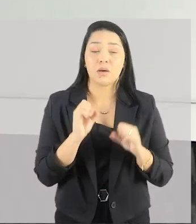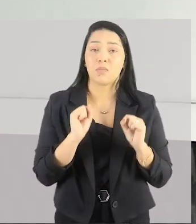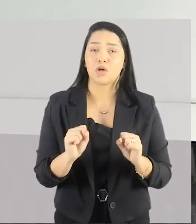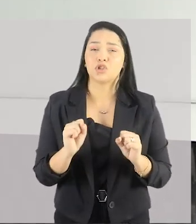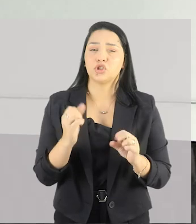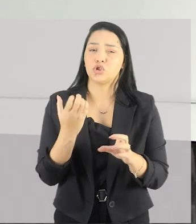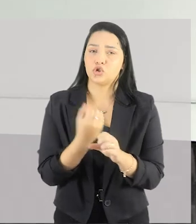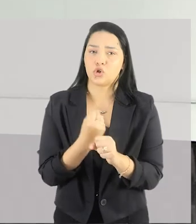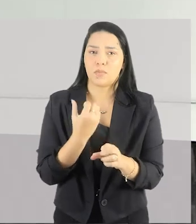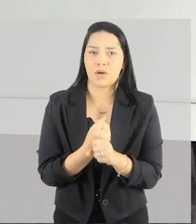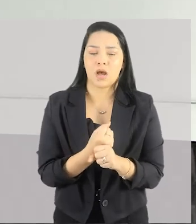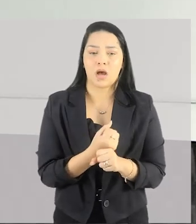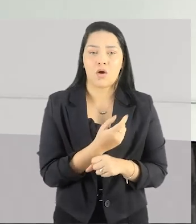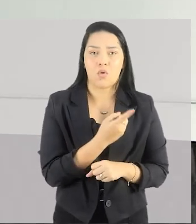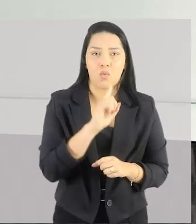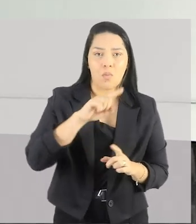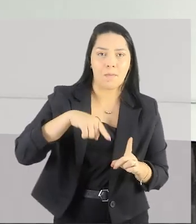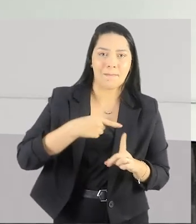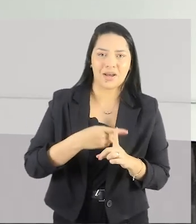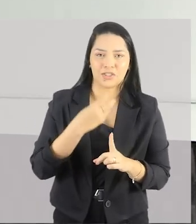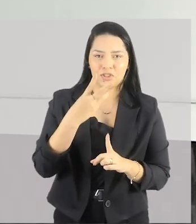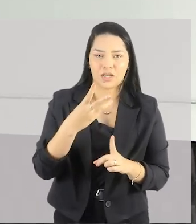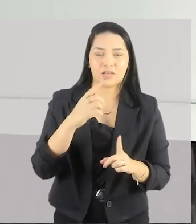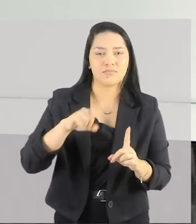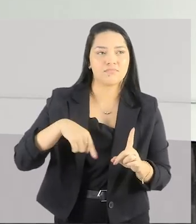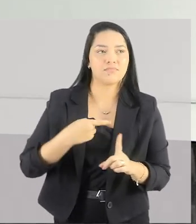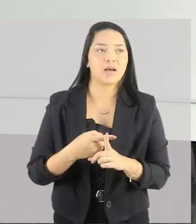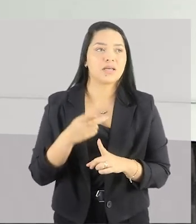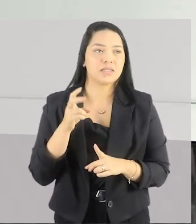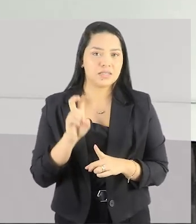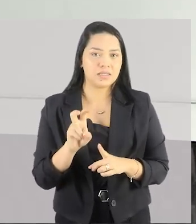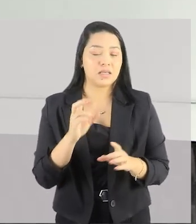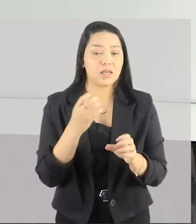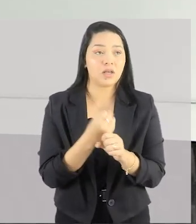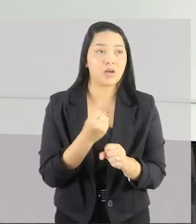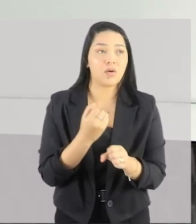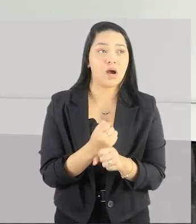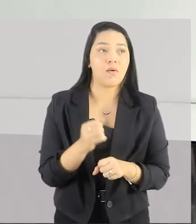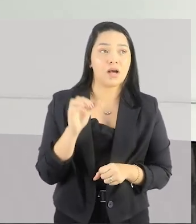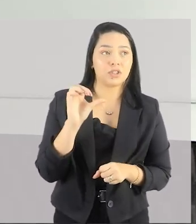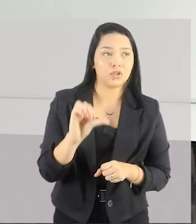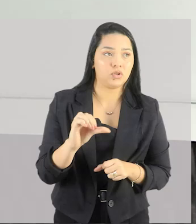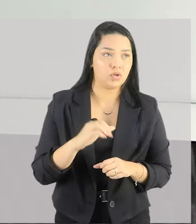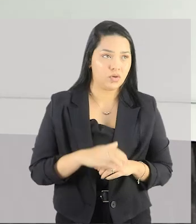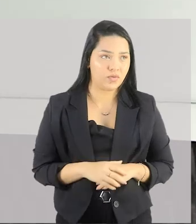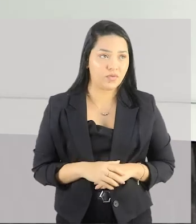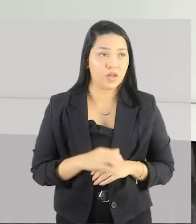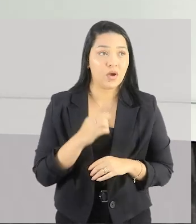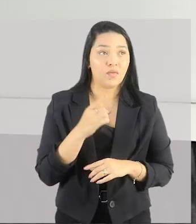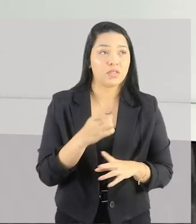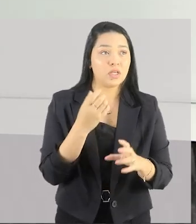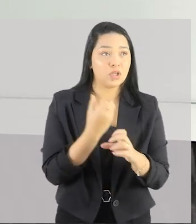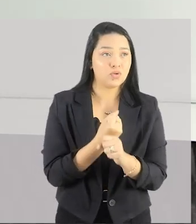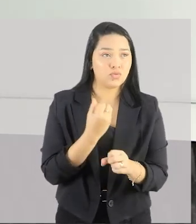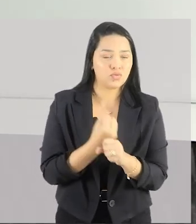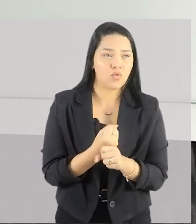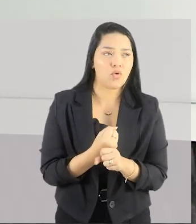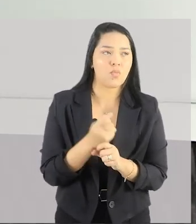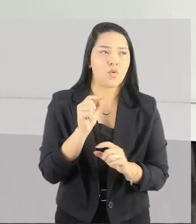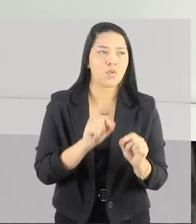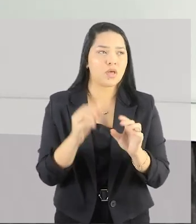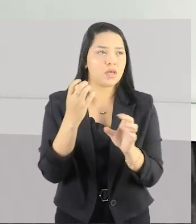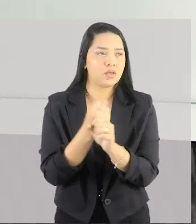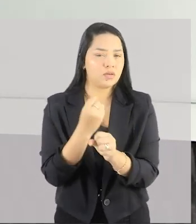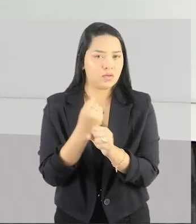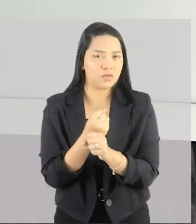os algarismos. 1 mais 3 mais 5 dá 9. Quando você soma e essa soma